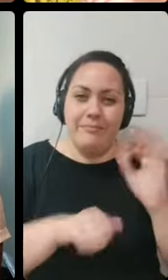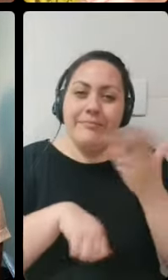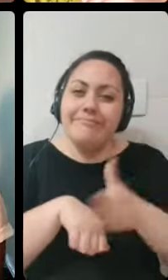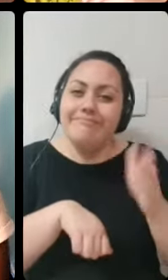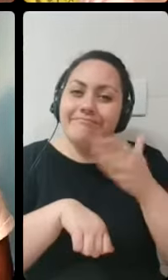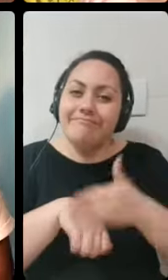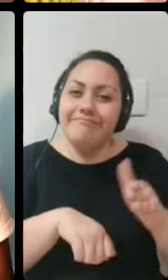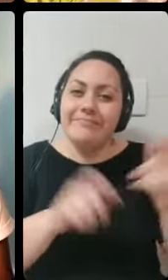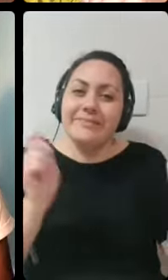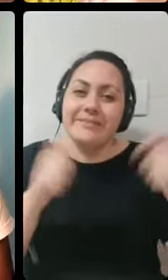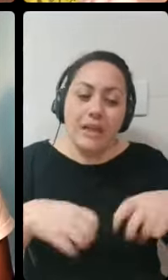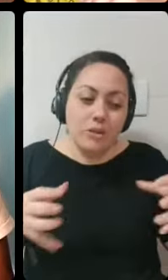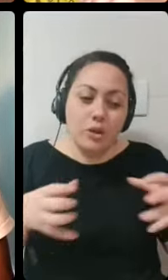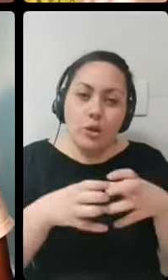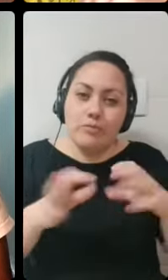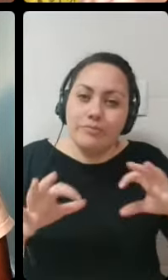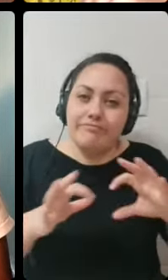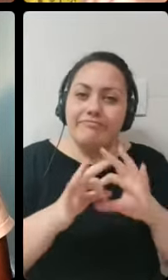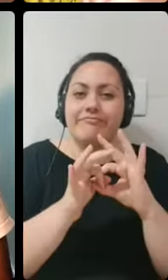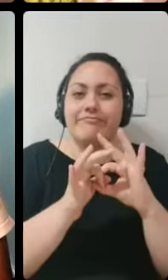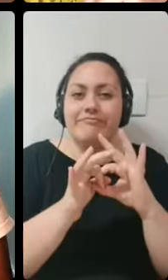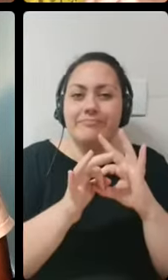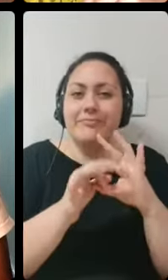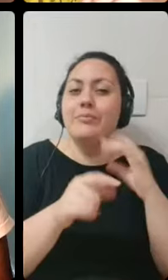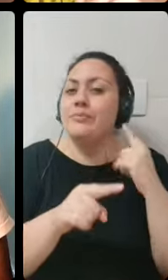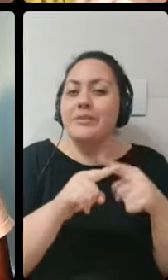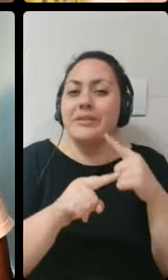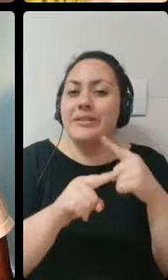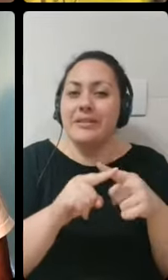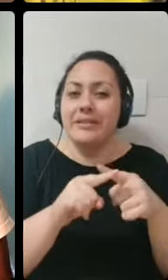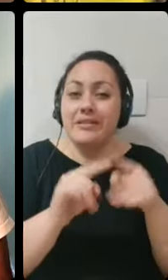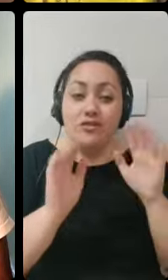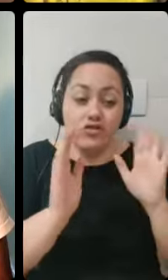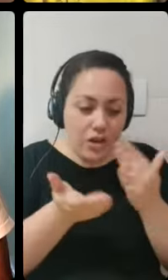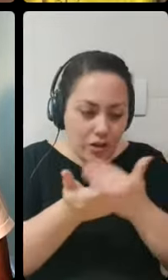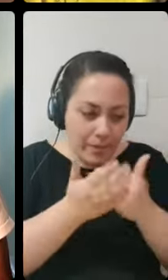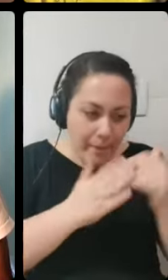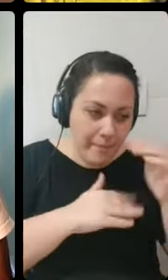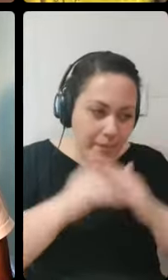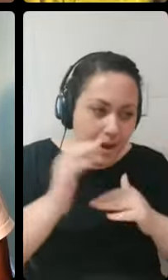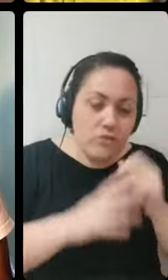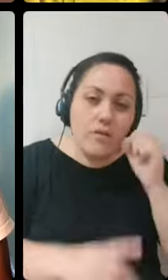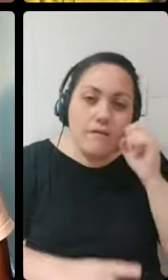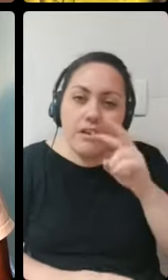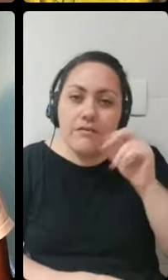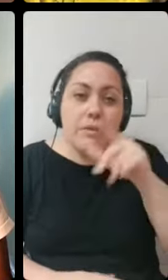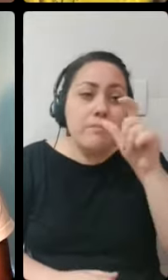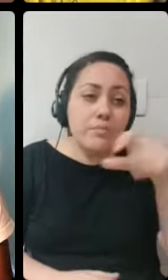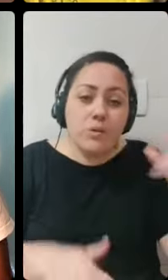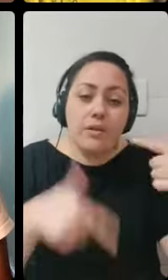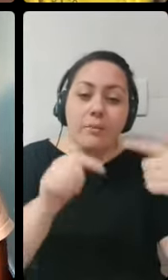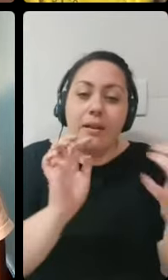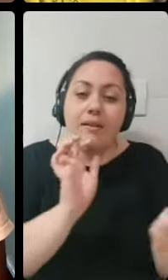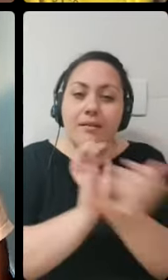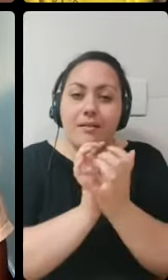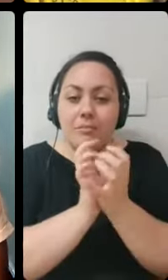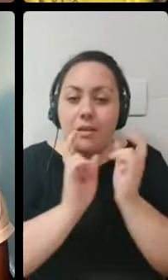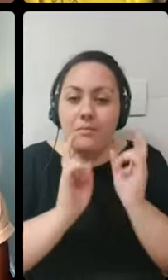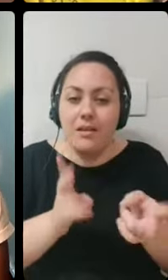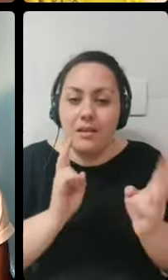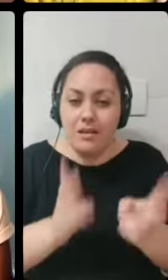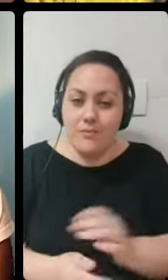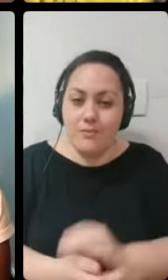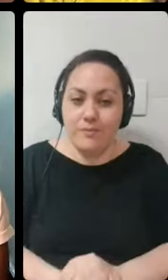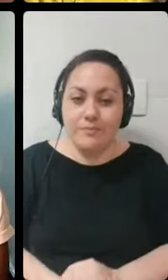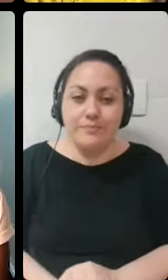equipe. Porque desde aqui a gente já começa a trabalhar com as pessoas que a gente vai trabalhar fora. Então a gente acaba,